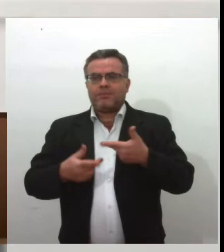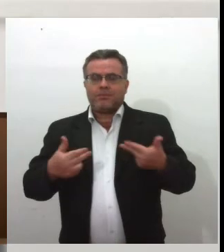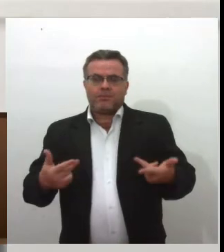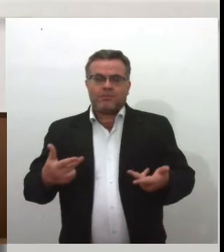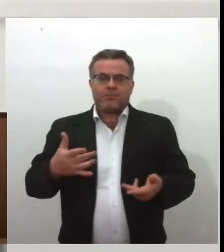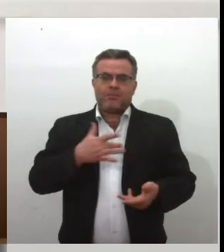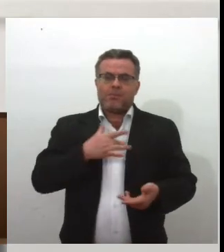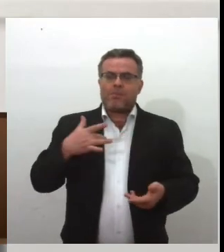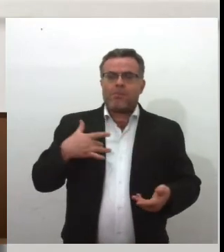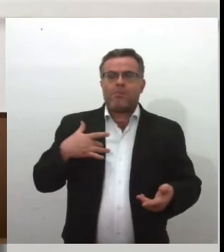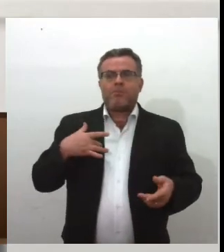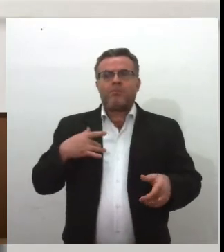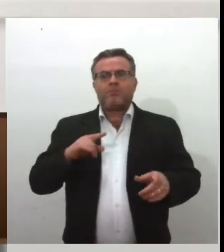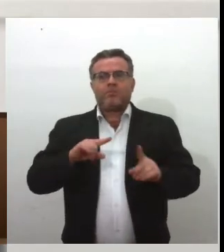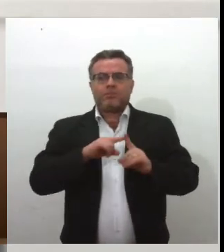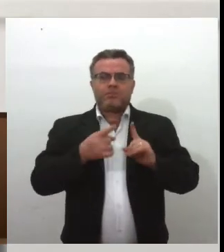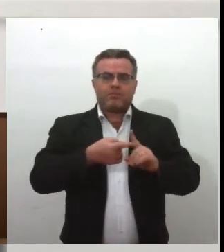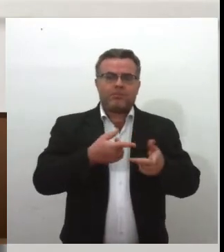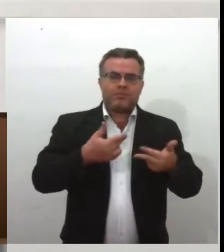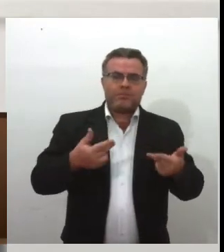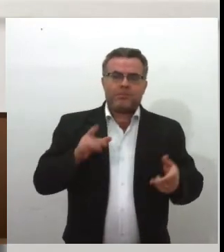saúde reprodutiva, Sara e Kátia,